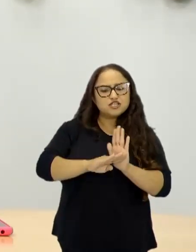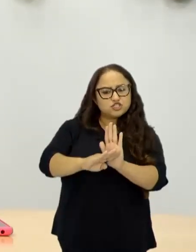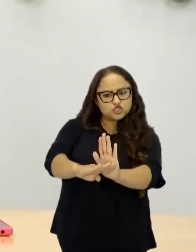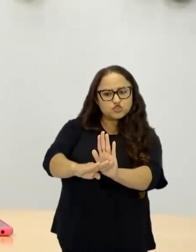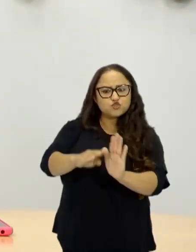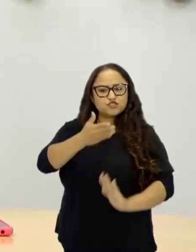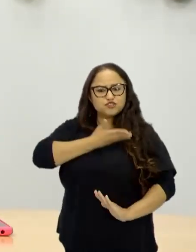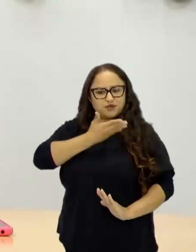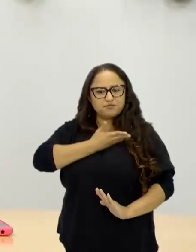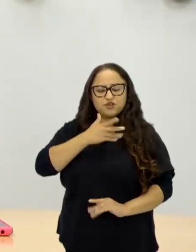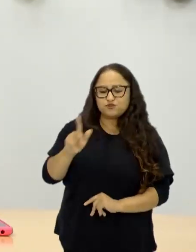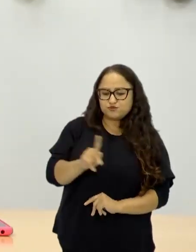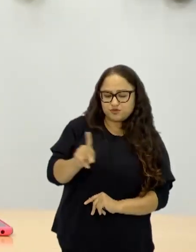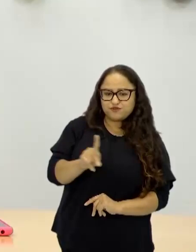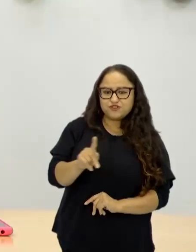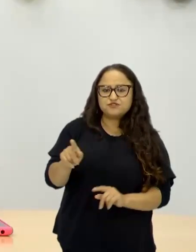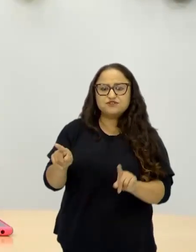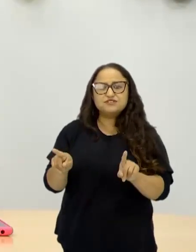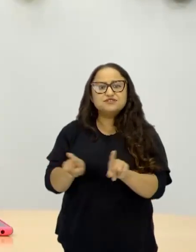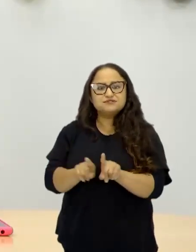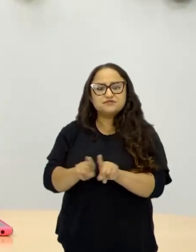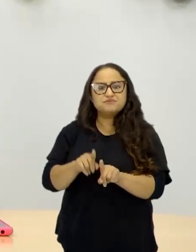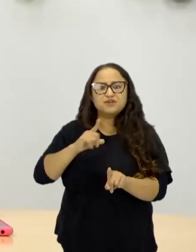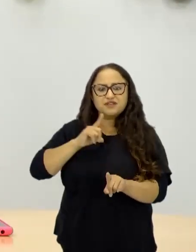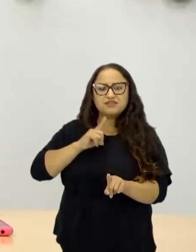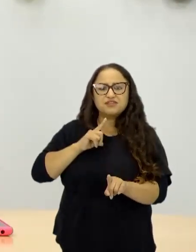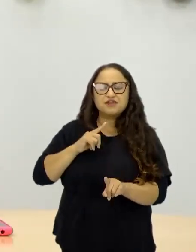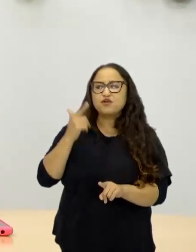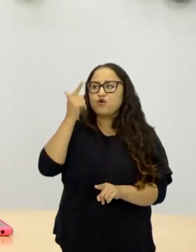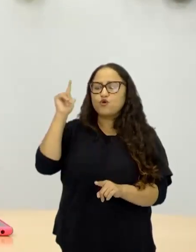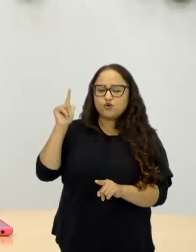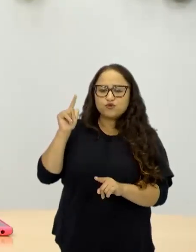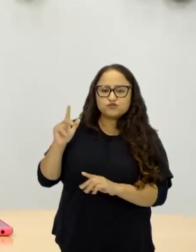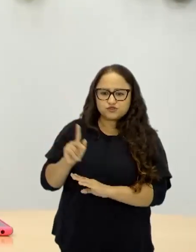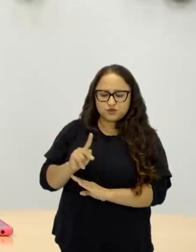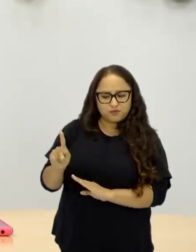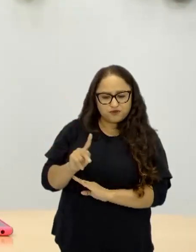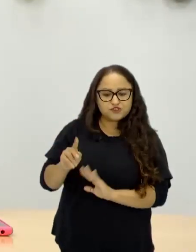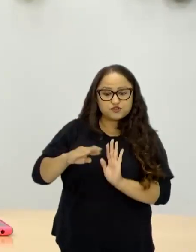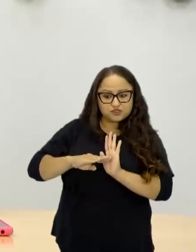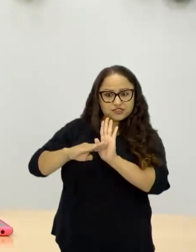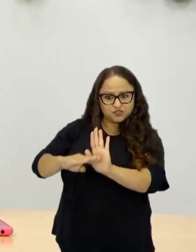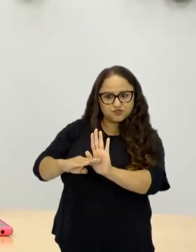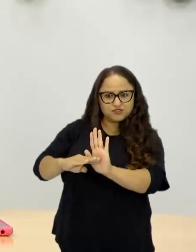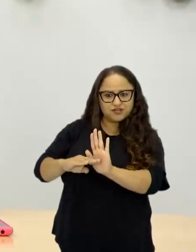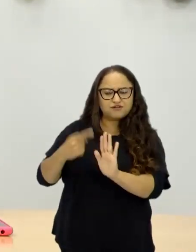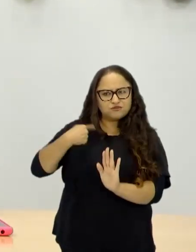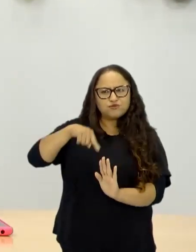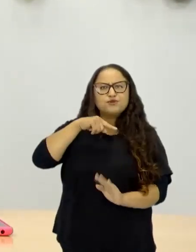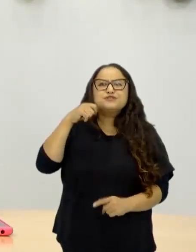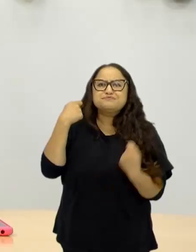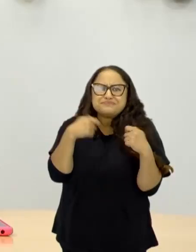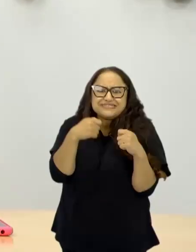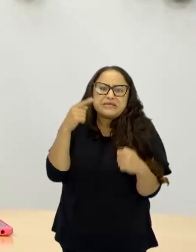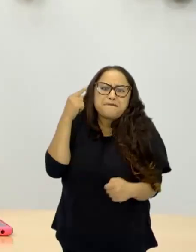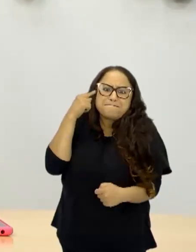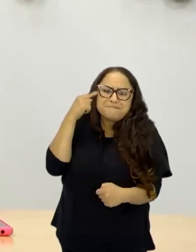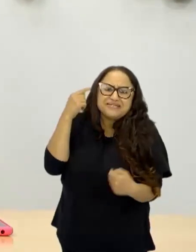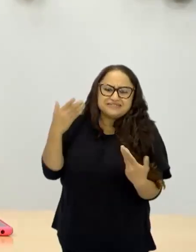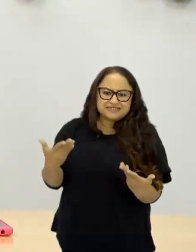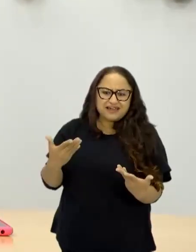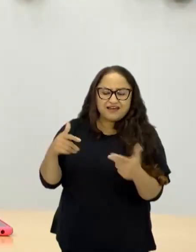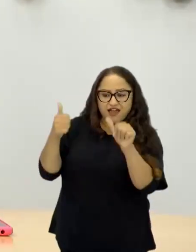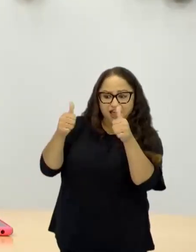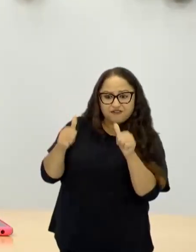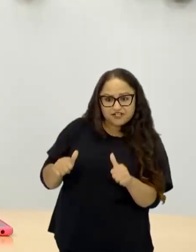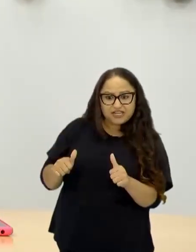e também dos professores, tanto que nesse último vídeo aparece os créditos aí para os professores que auxiliaram. Então, nós temos que pensar nisso. A avaliação